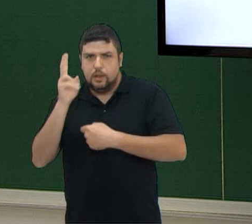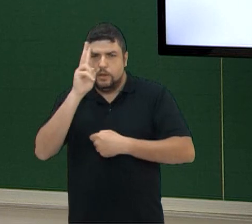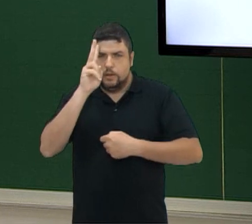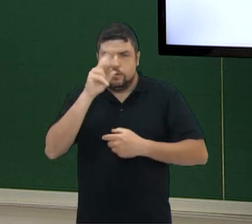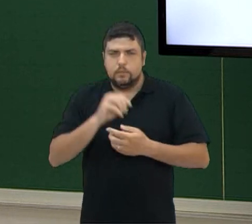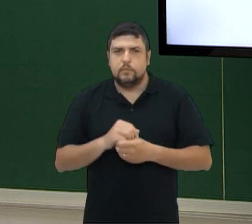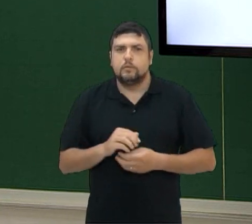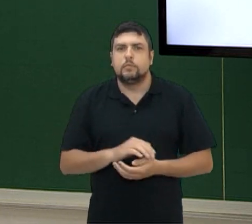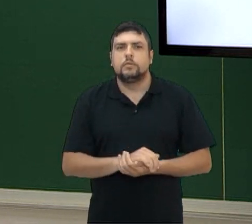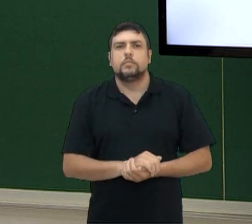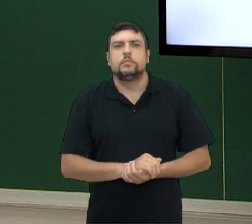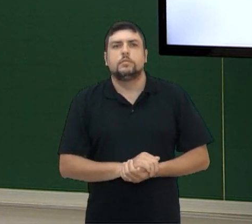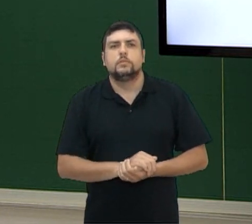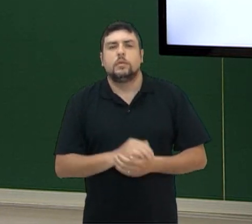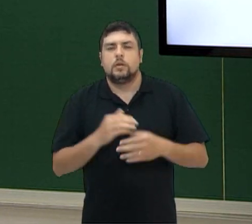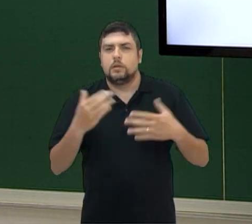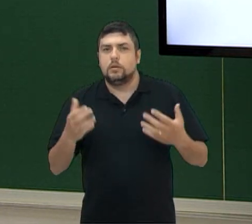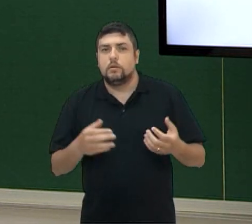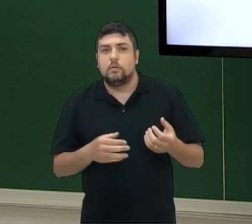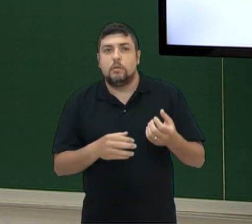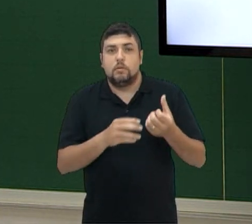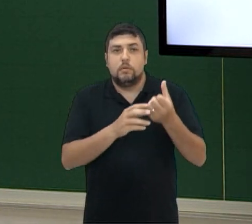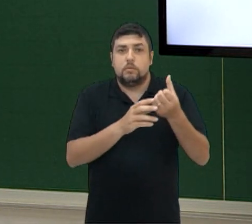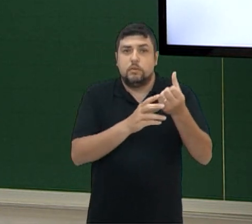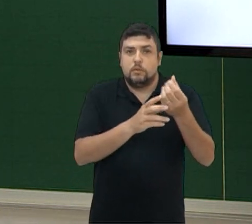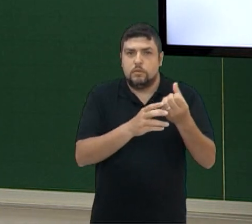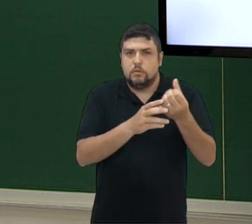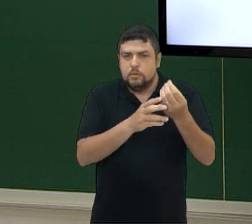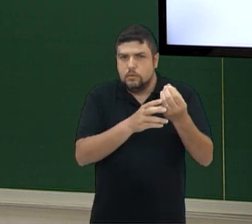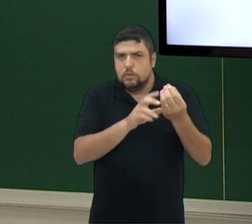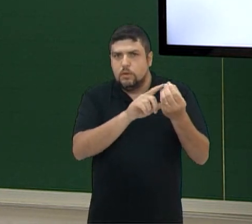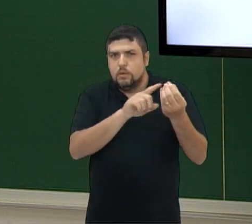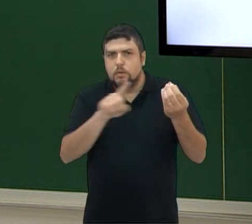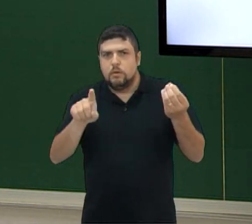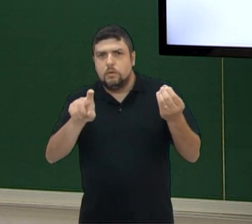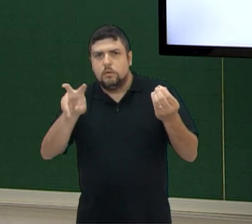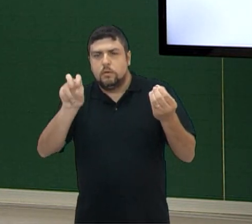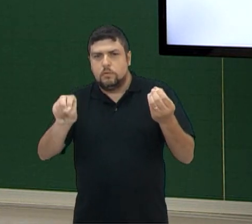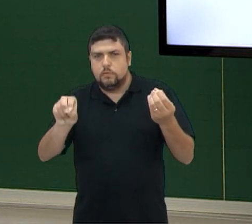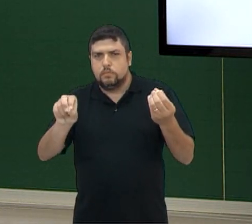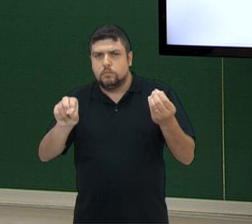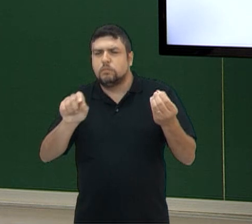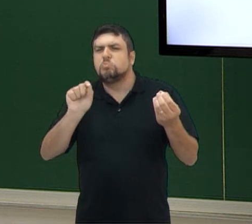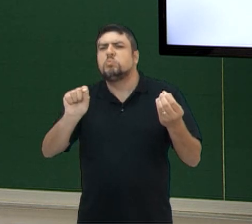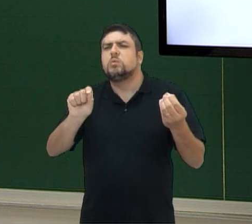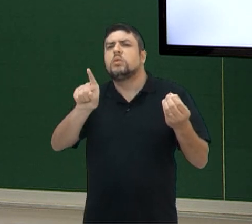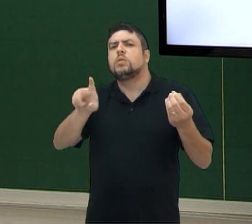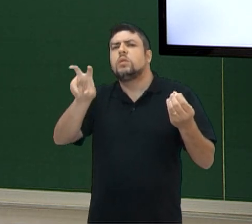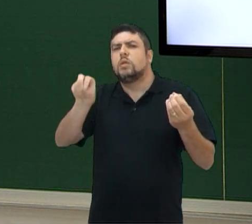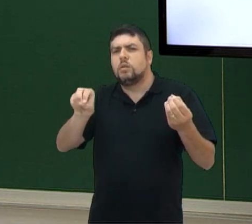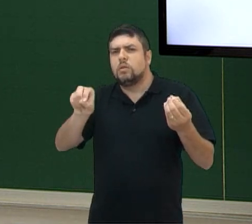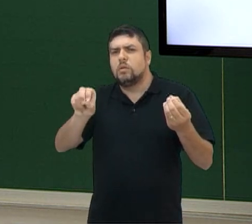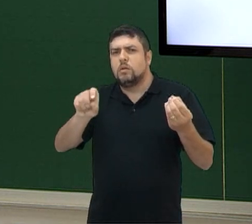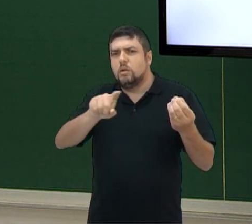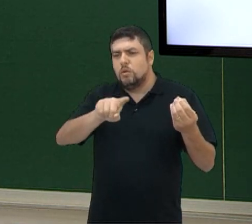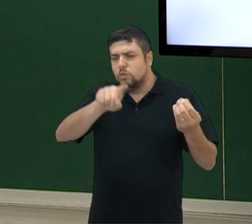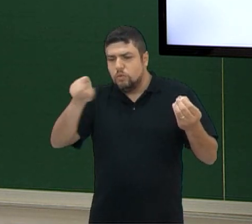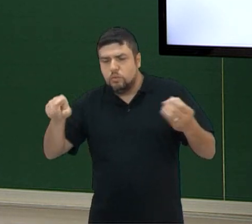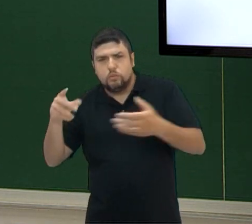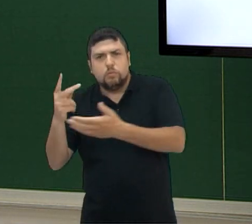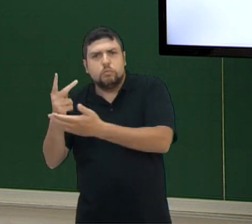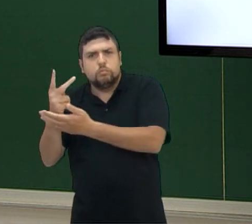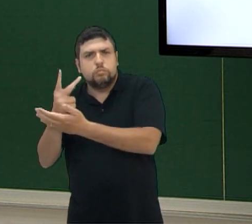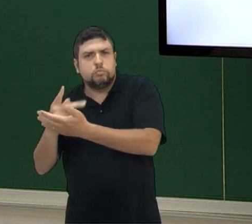60 centímetros está para 150. O que é esse 150? É o perímetro do outro polígono.